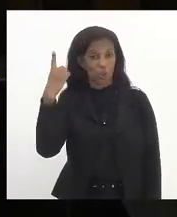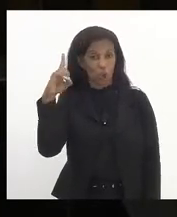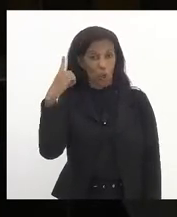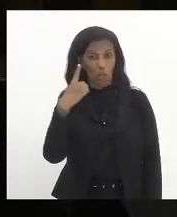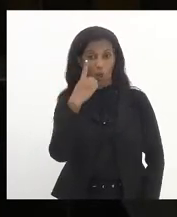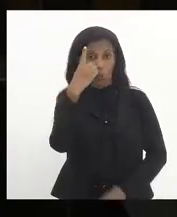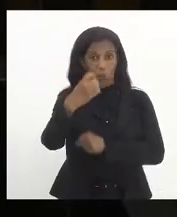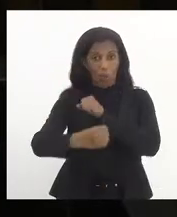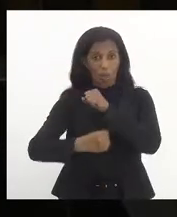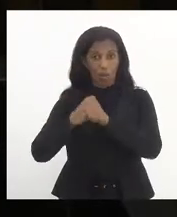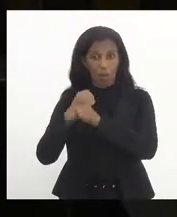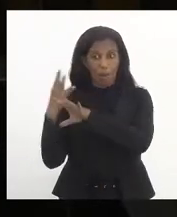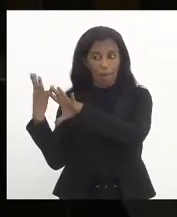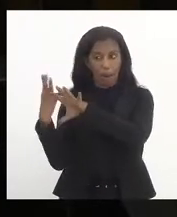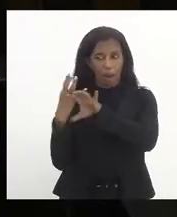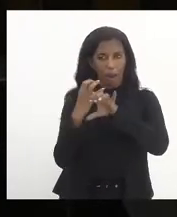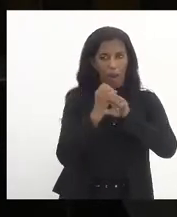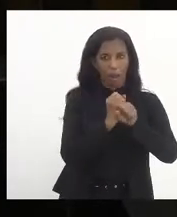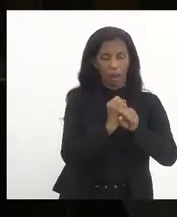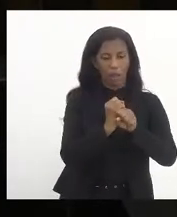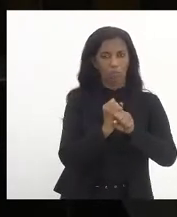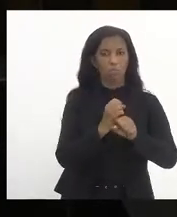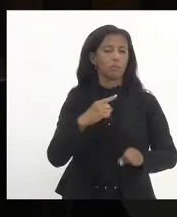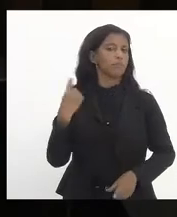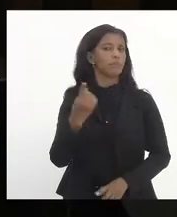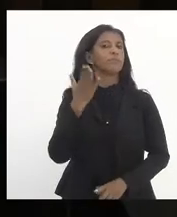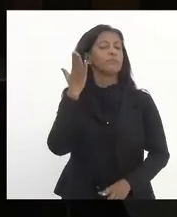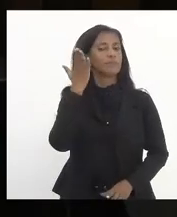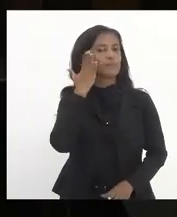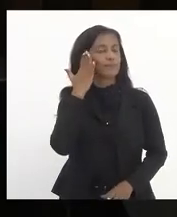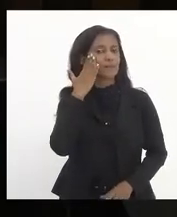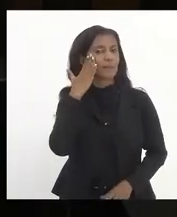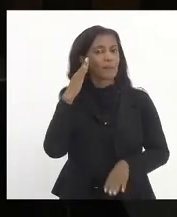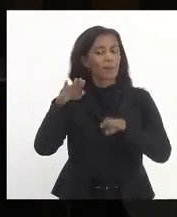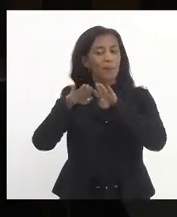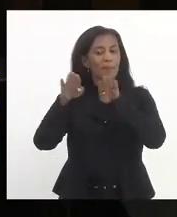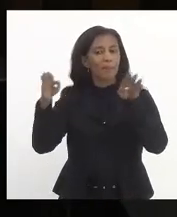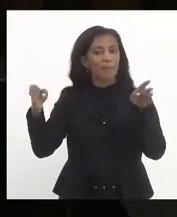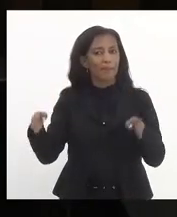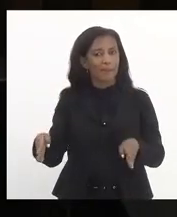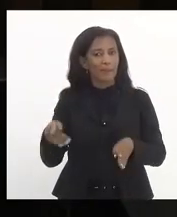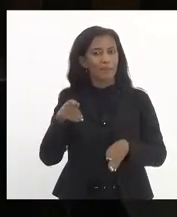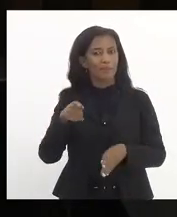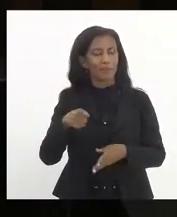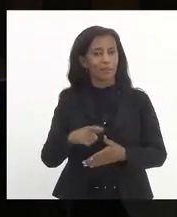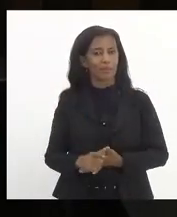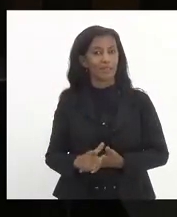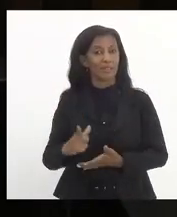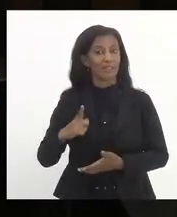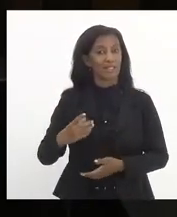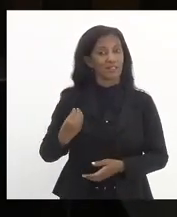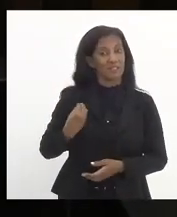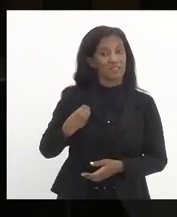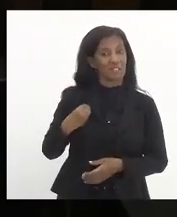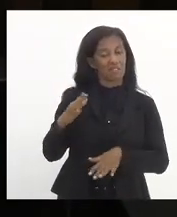por ano. E nós sabemos que uma plataforma tem vida